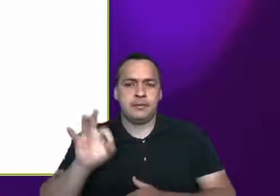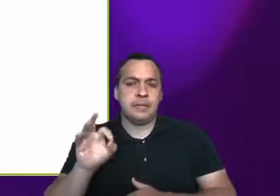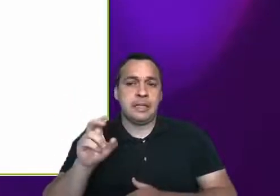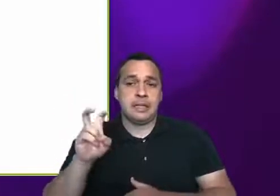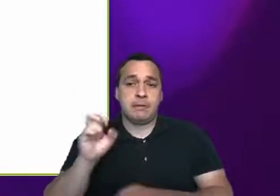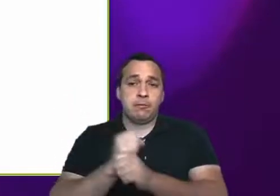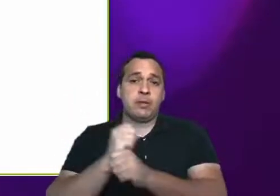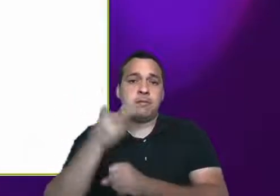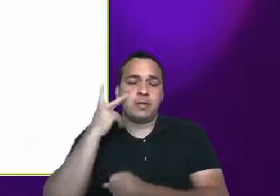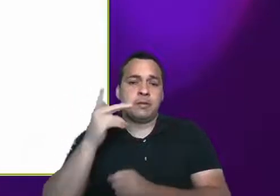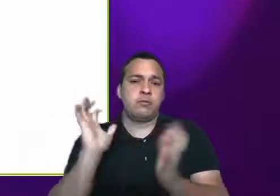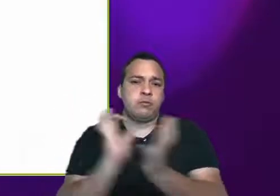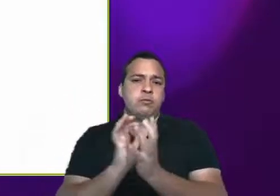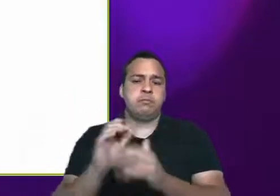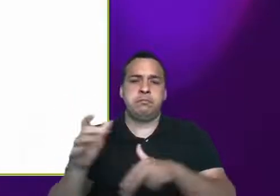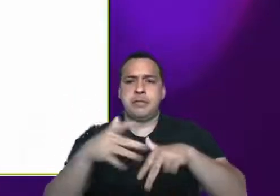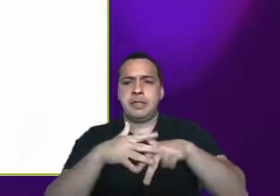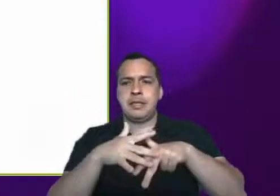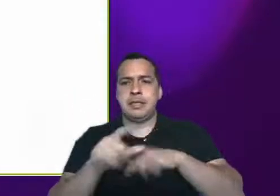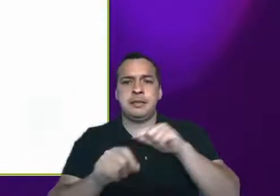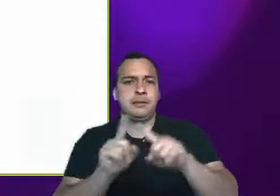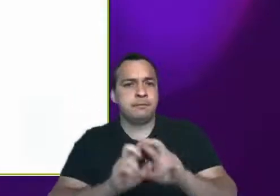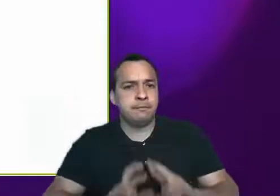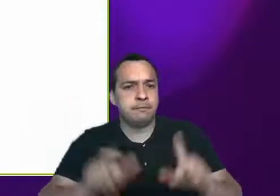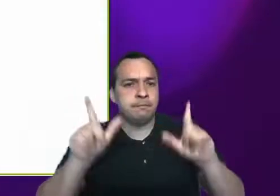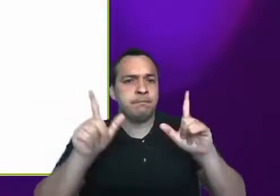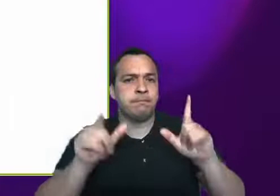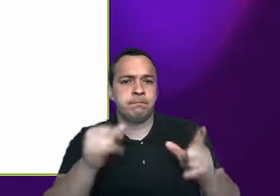5 anos nessa categoria de pacientes.